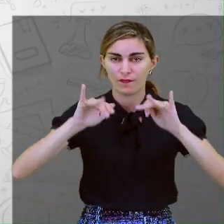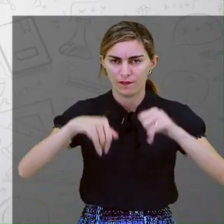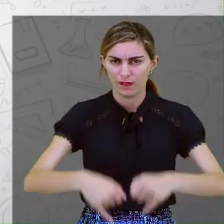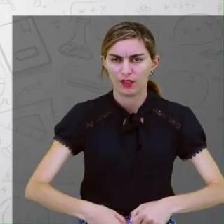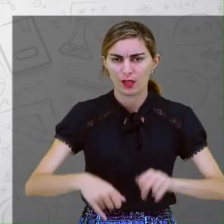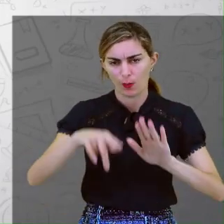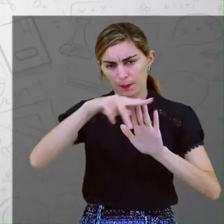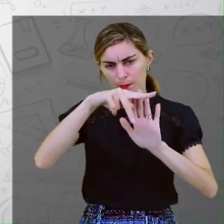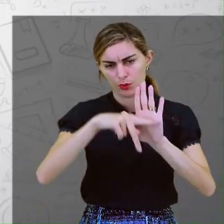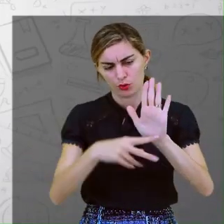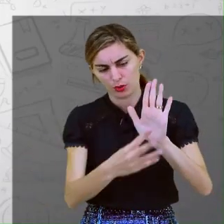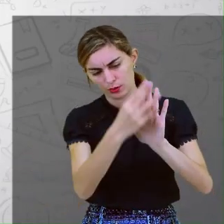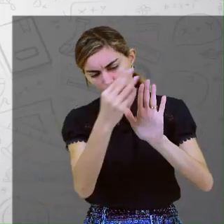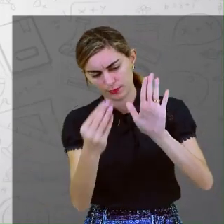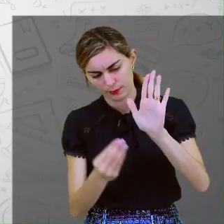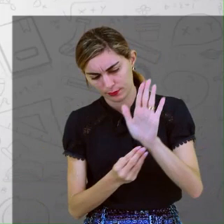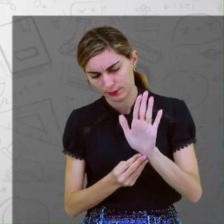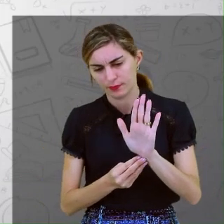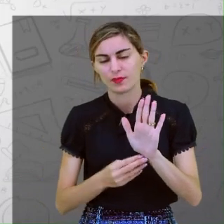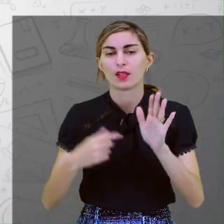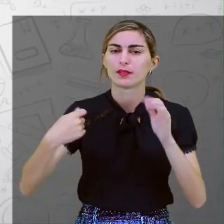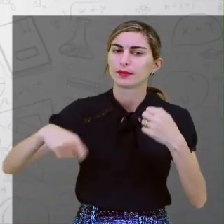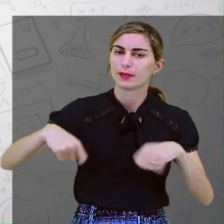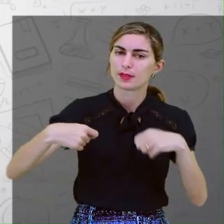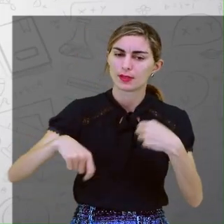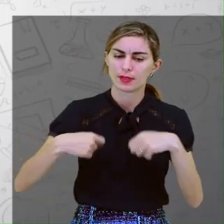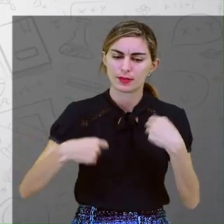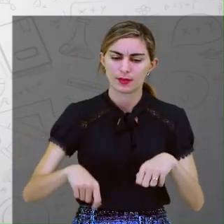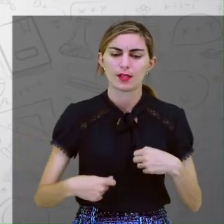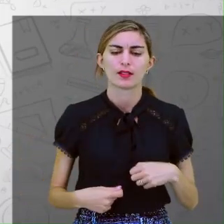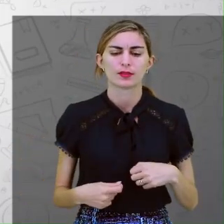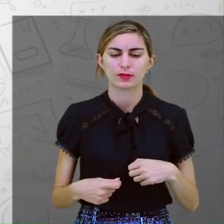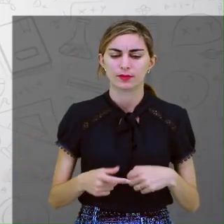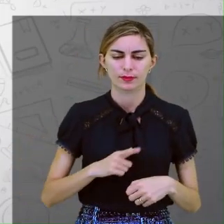final do projeto executivo, né, quando a gente tem a necessidade ali de